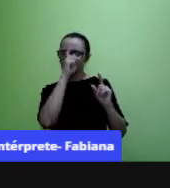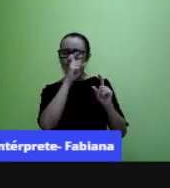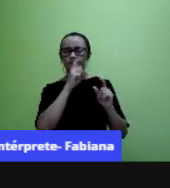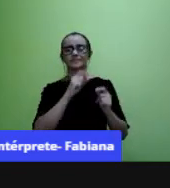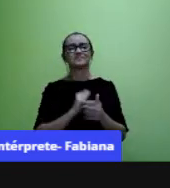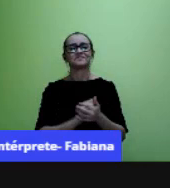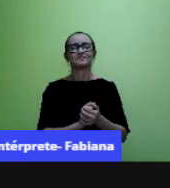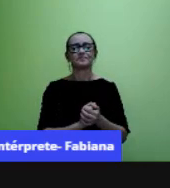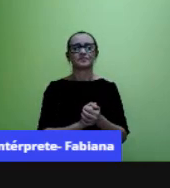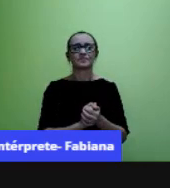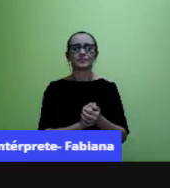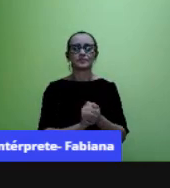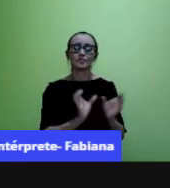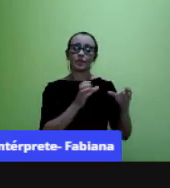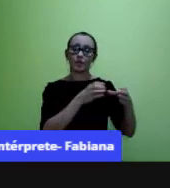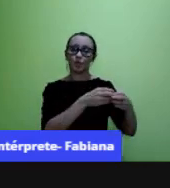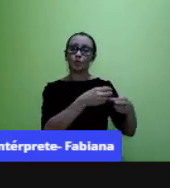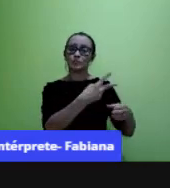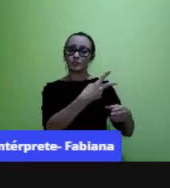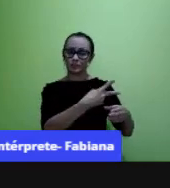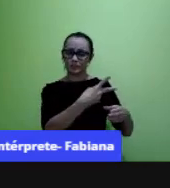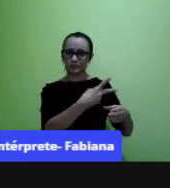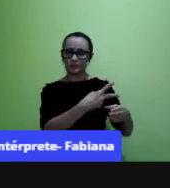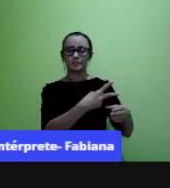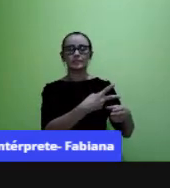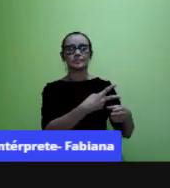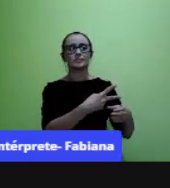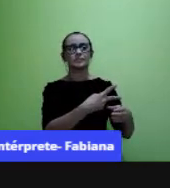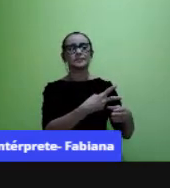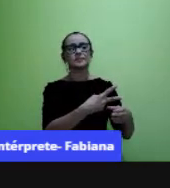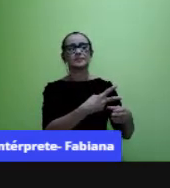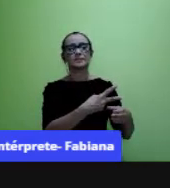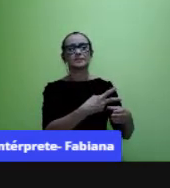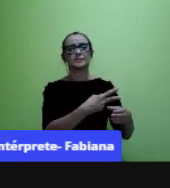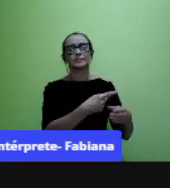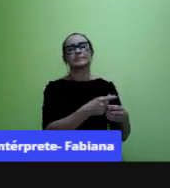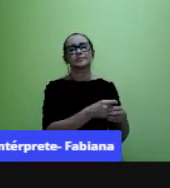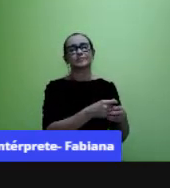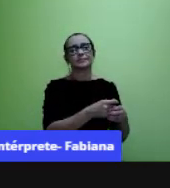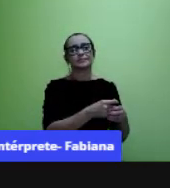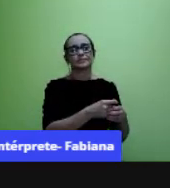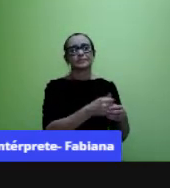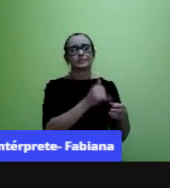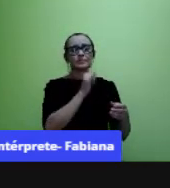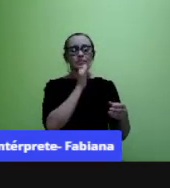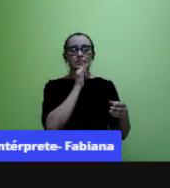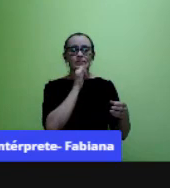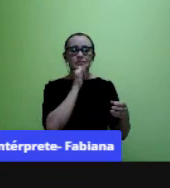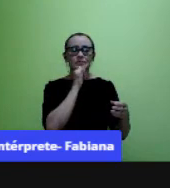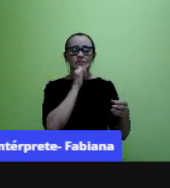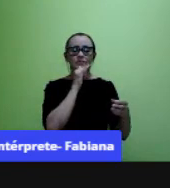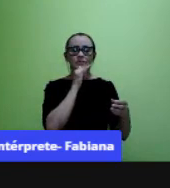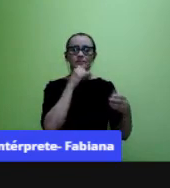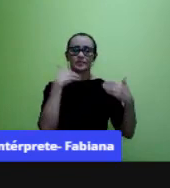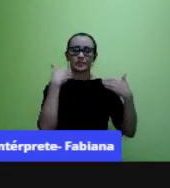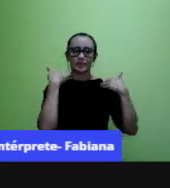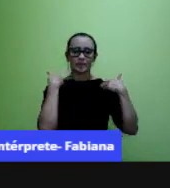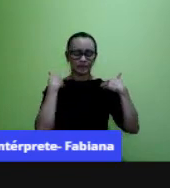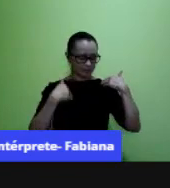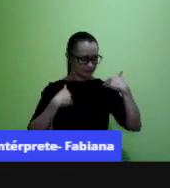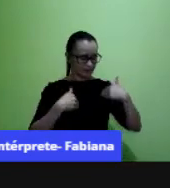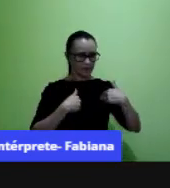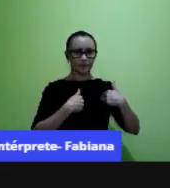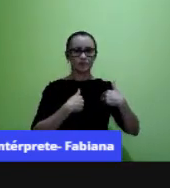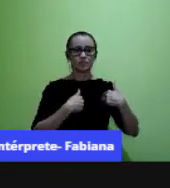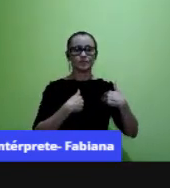já fizemos no grupo 2 lá, que o responsável vai fazer exemplos de parte do corpo, e a segunda, para o